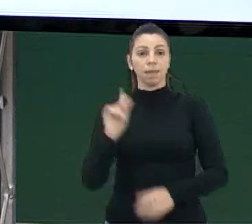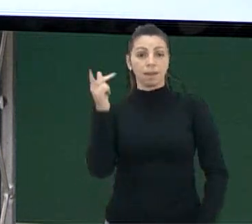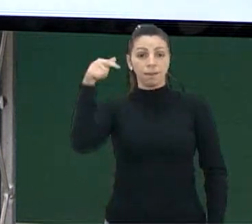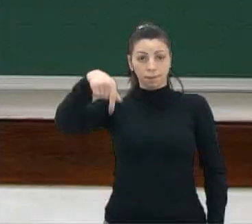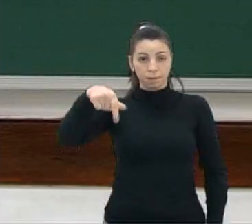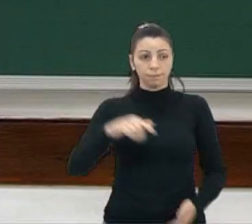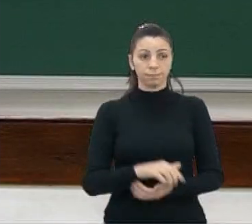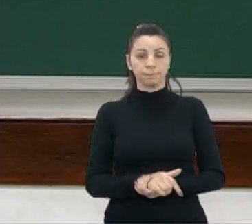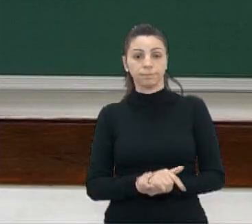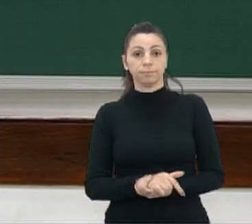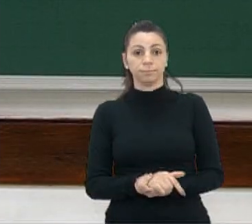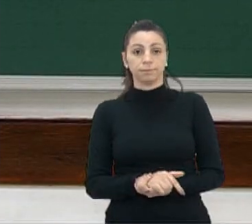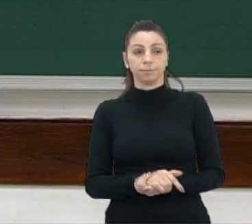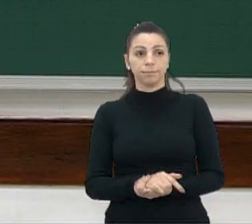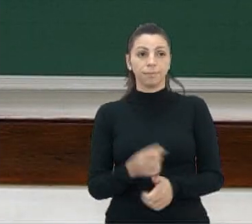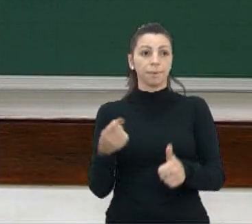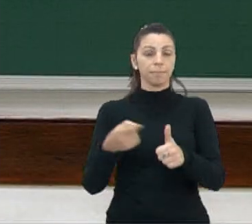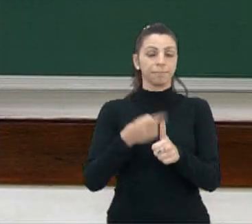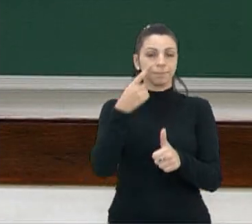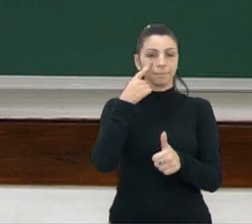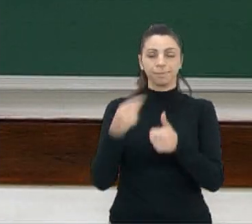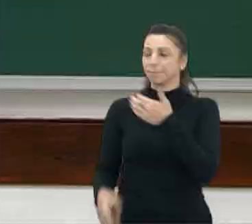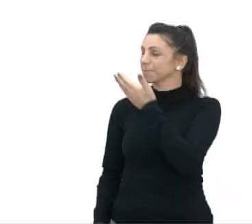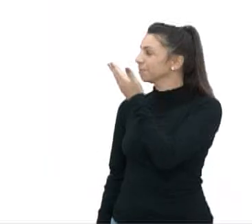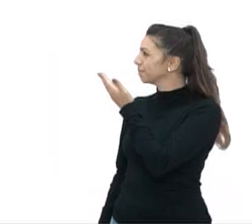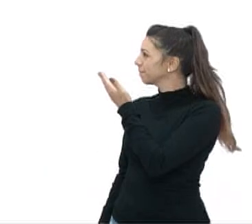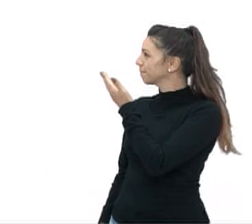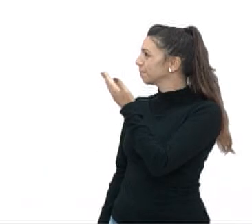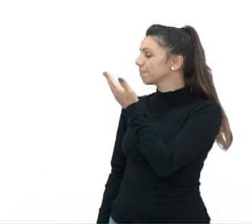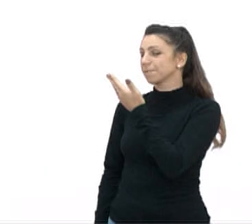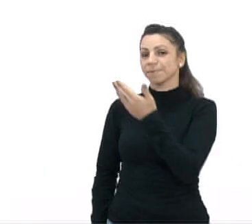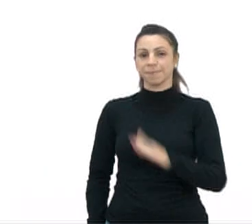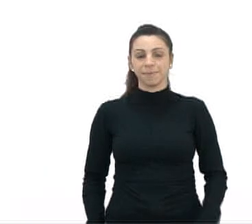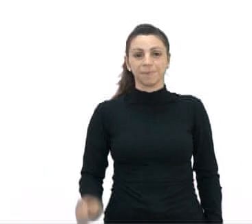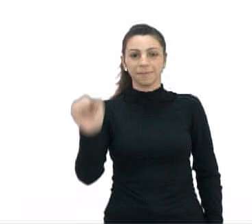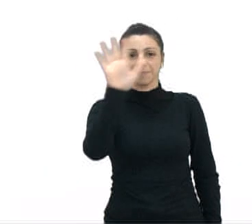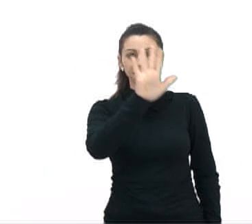primeiro, temos aqui uma charge. Observem com calma.